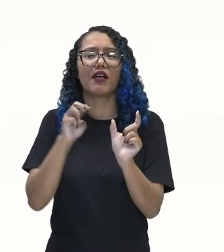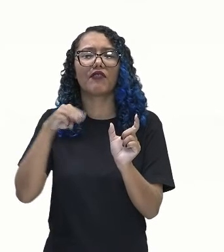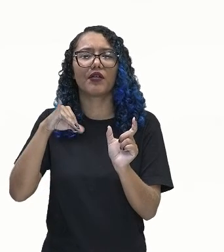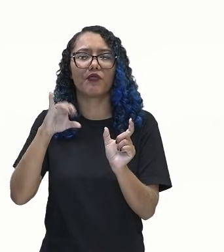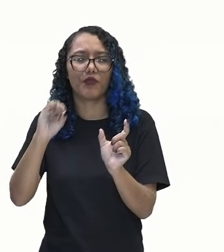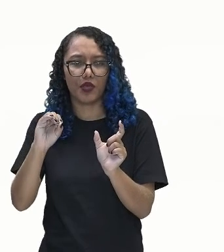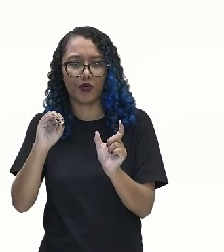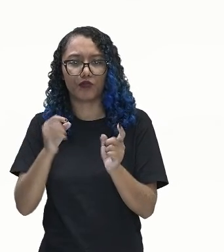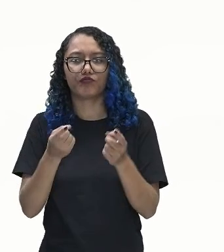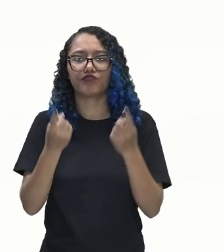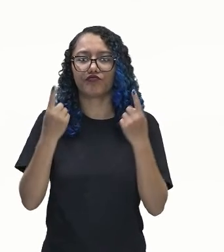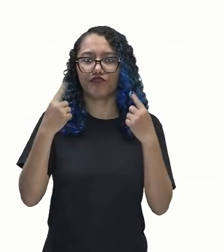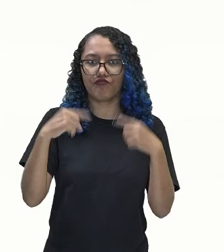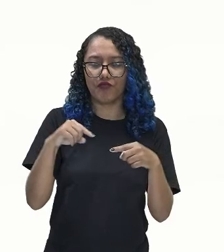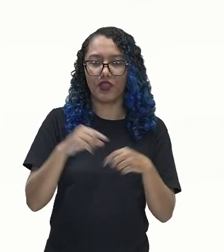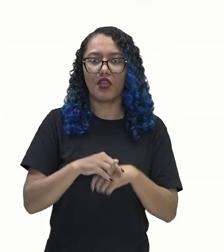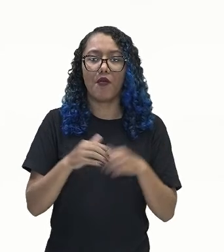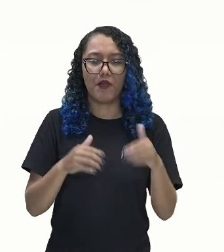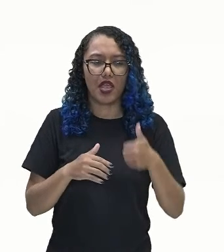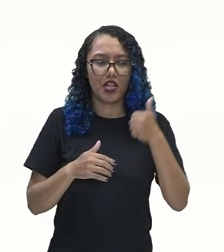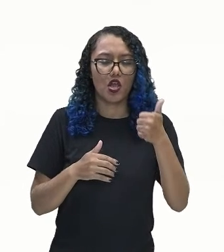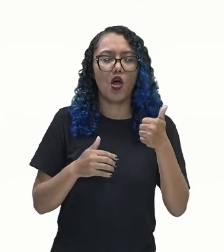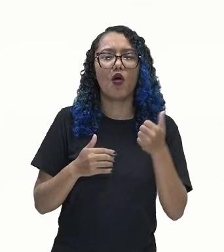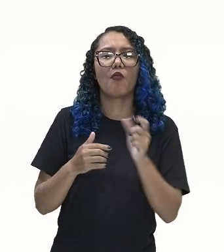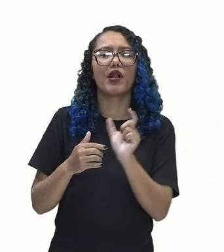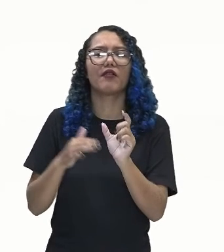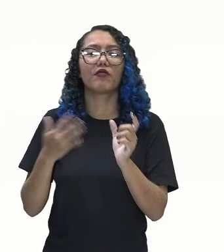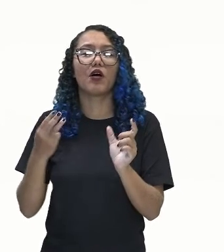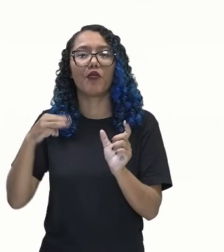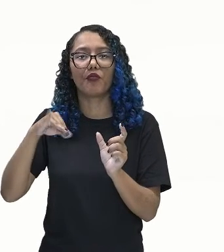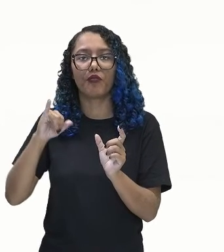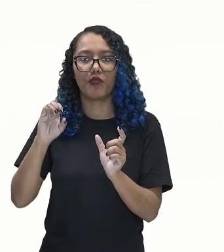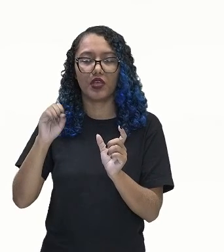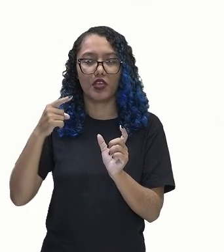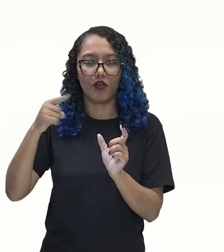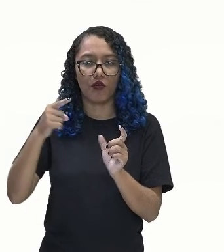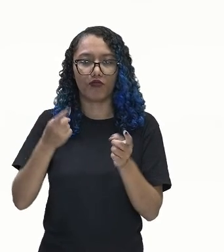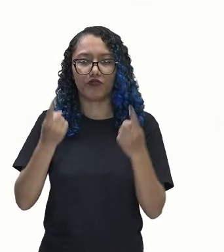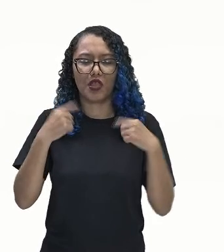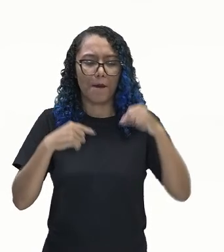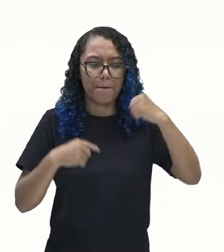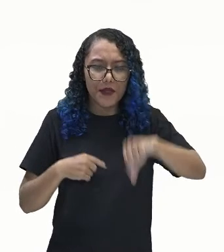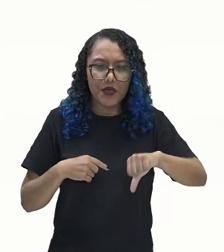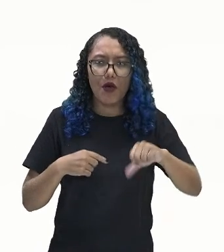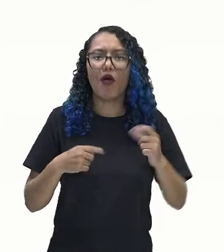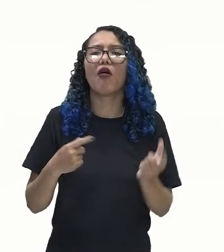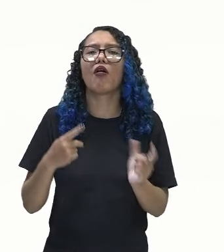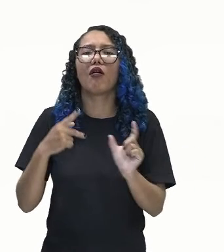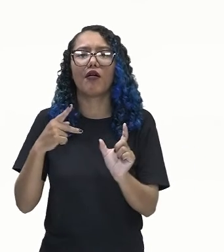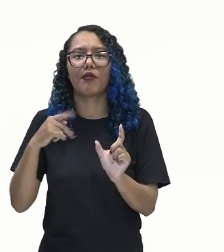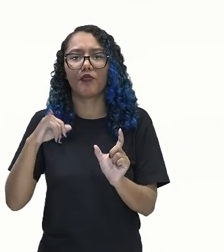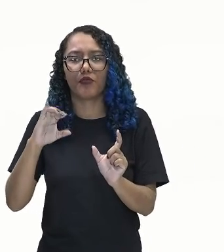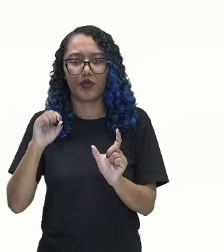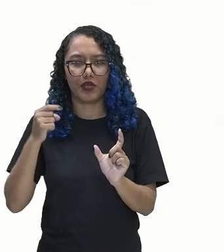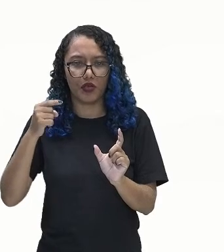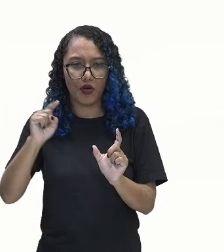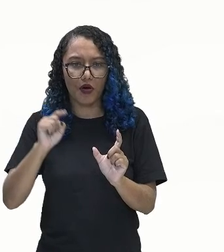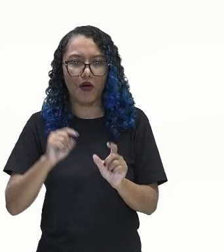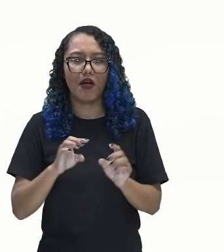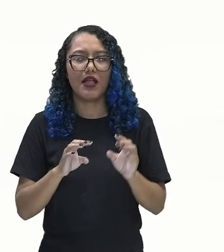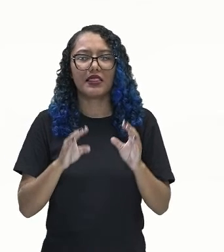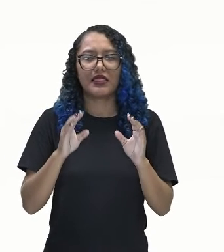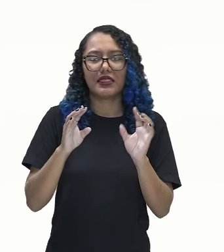melhor dizem mió. Para pior, pior. Para telha, dizem